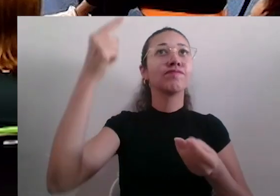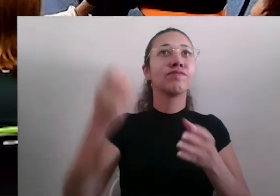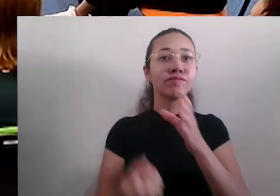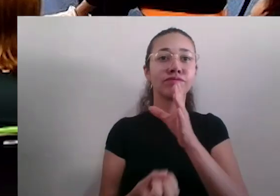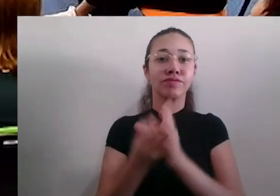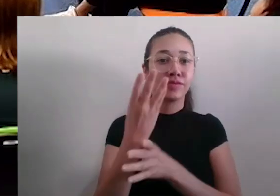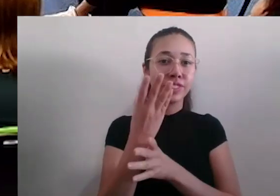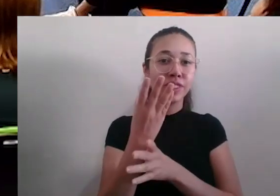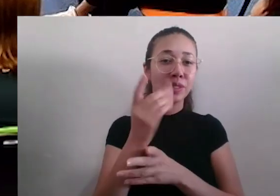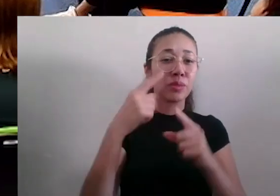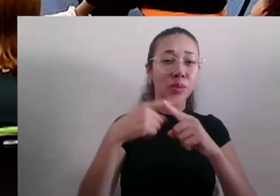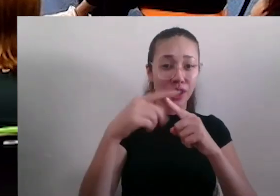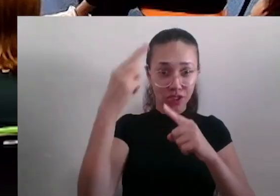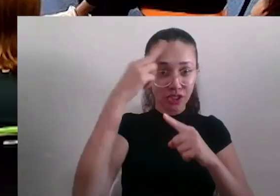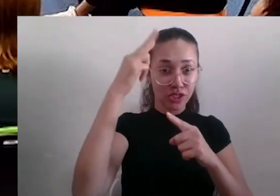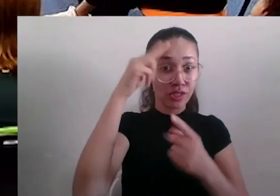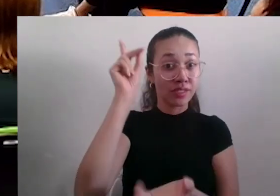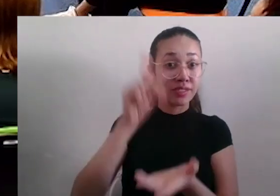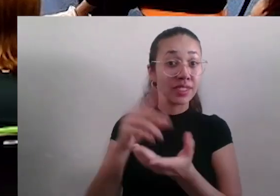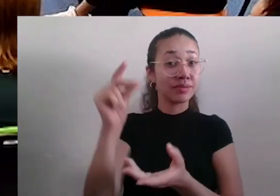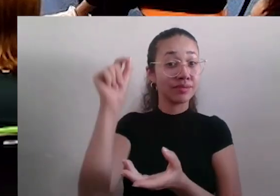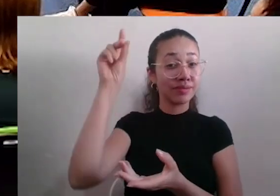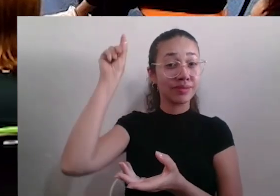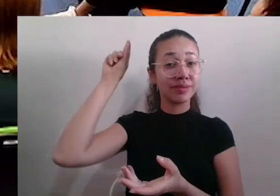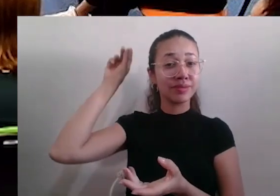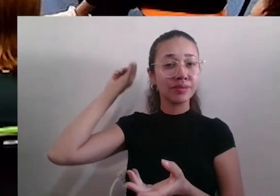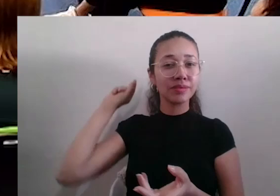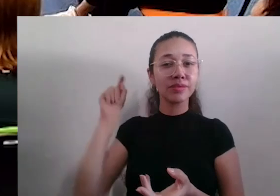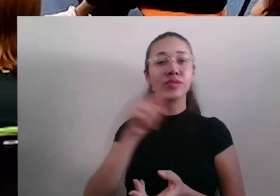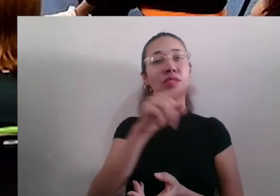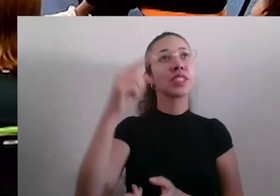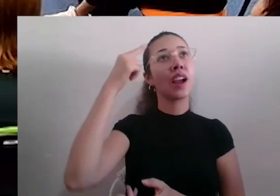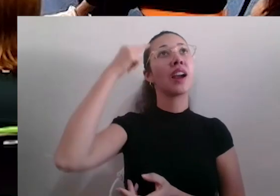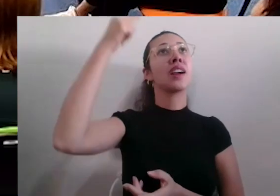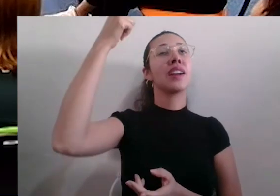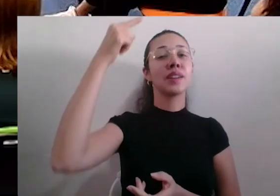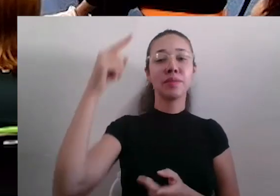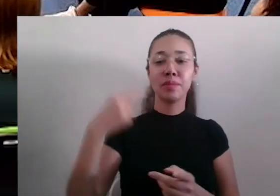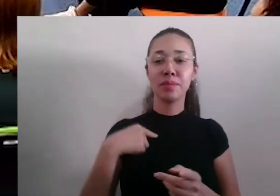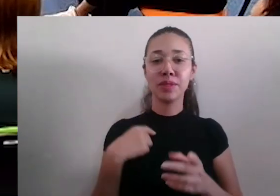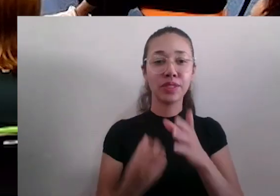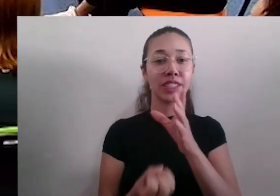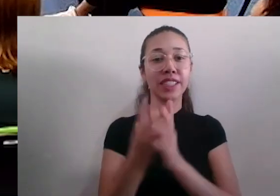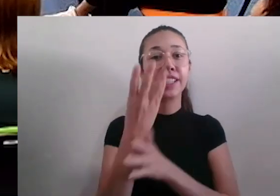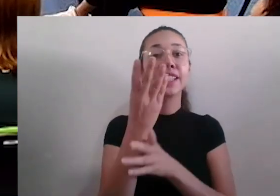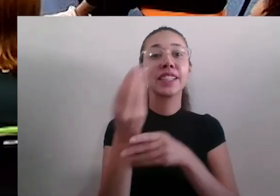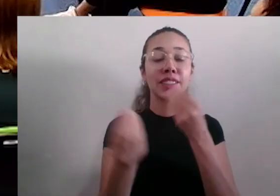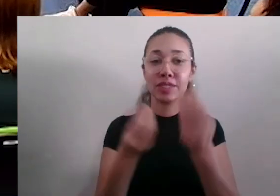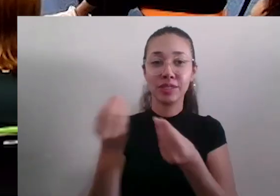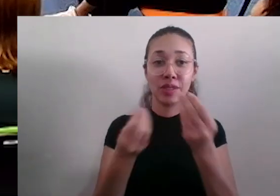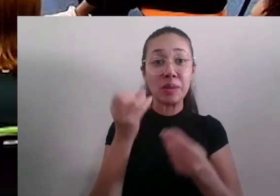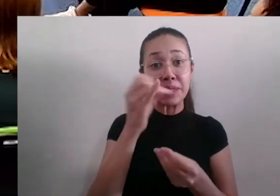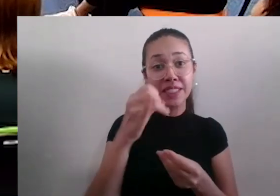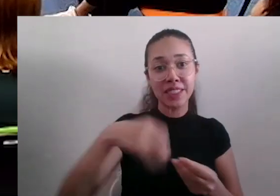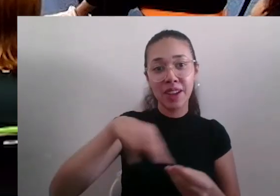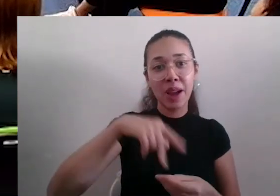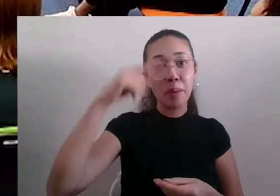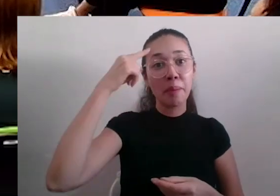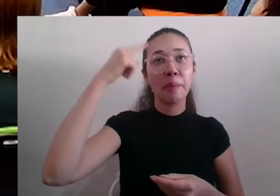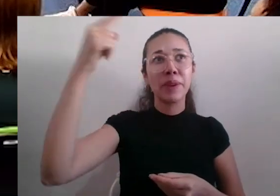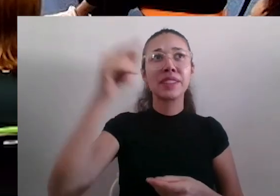que é uma história antiga né uma história muito antiga da onde que surgiu a ideia porque se a gente fosse pensar né em contar a história de um